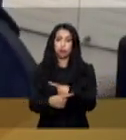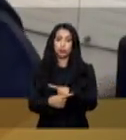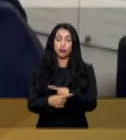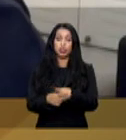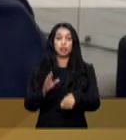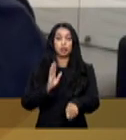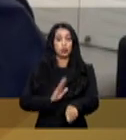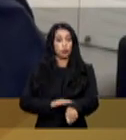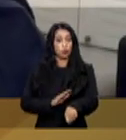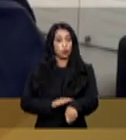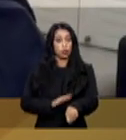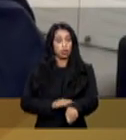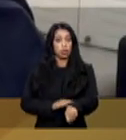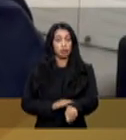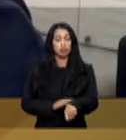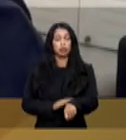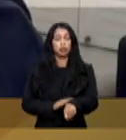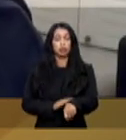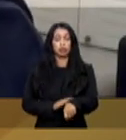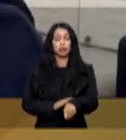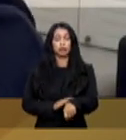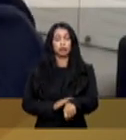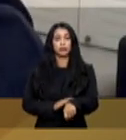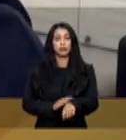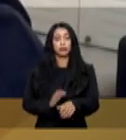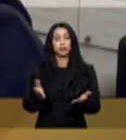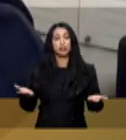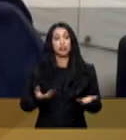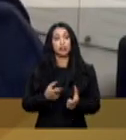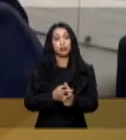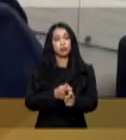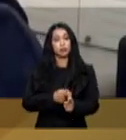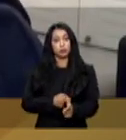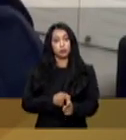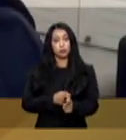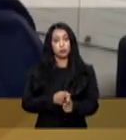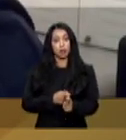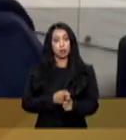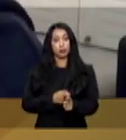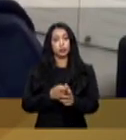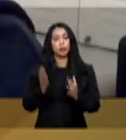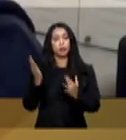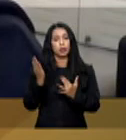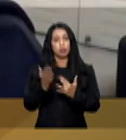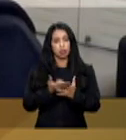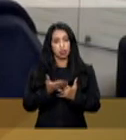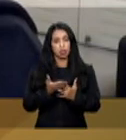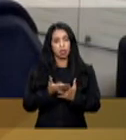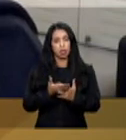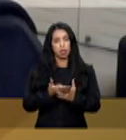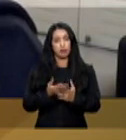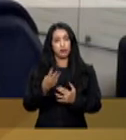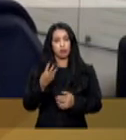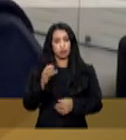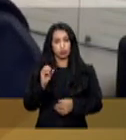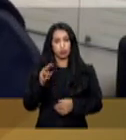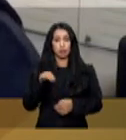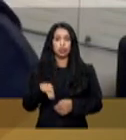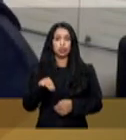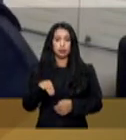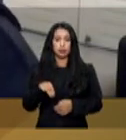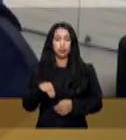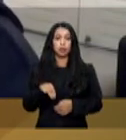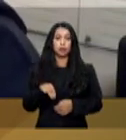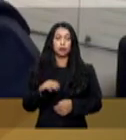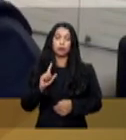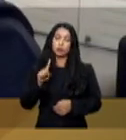vista o horário regimental, eu suspendo os trabalhos pelo tempo regimental de 30 minutos,